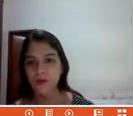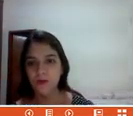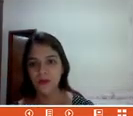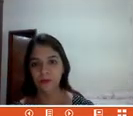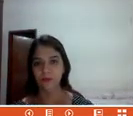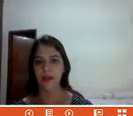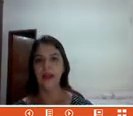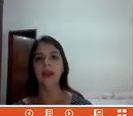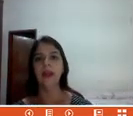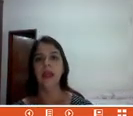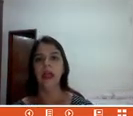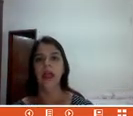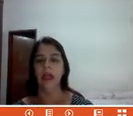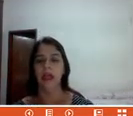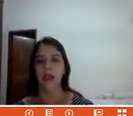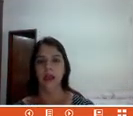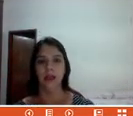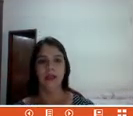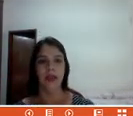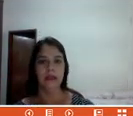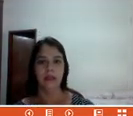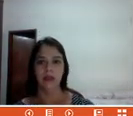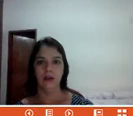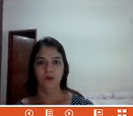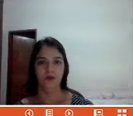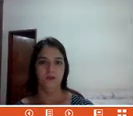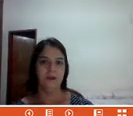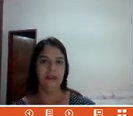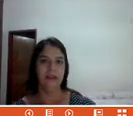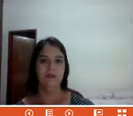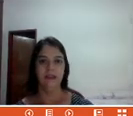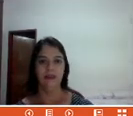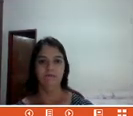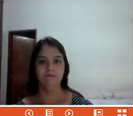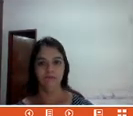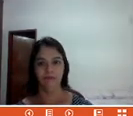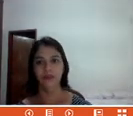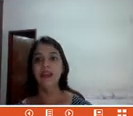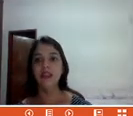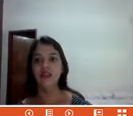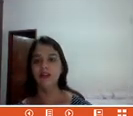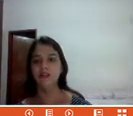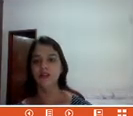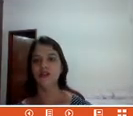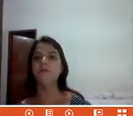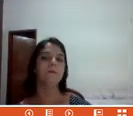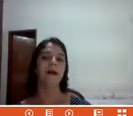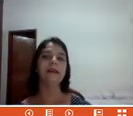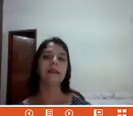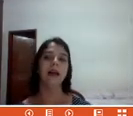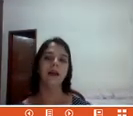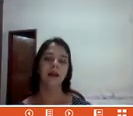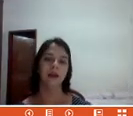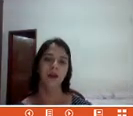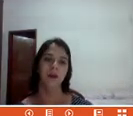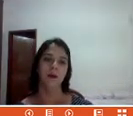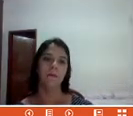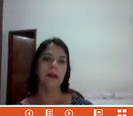dos Surdos, né, essa é até uma informação, assim, triste a gente